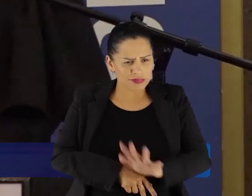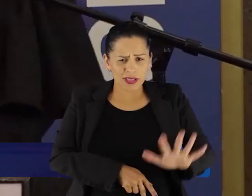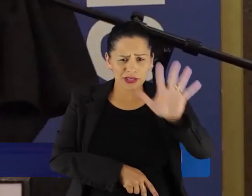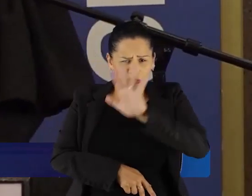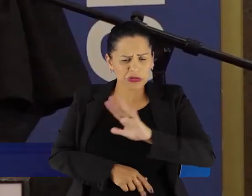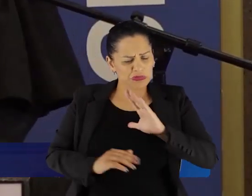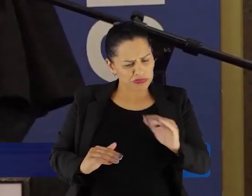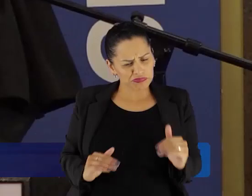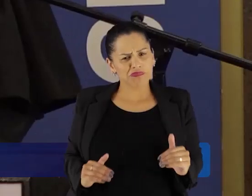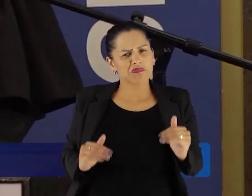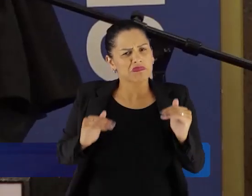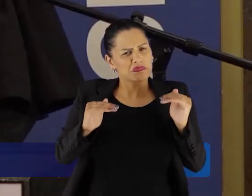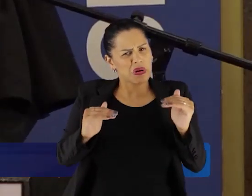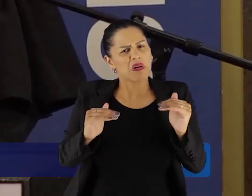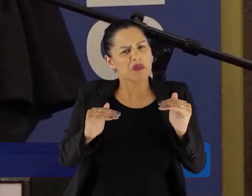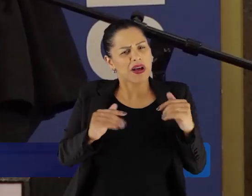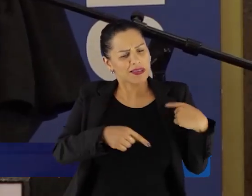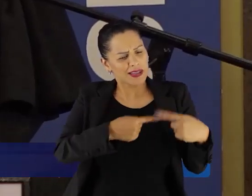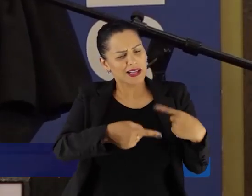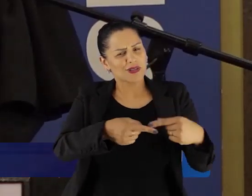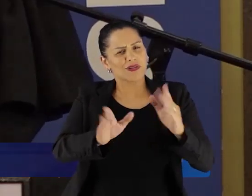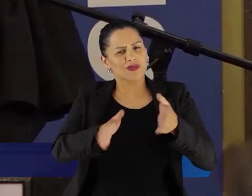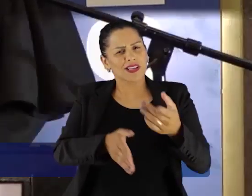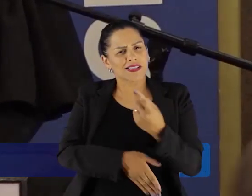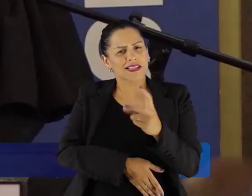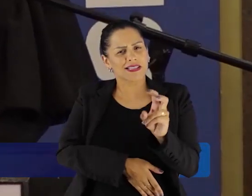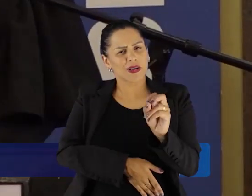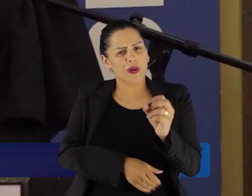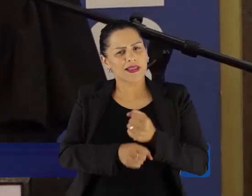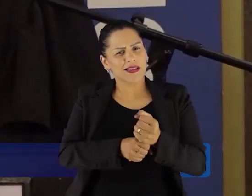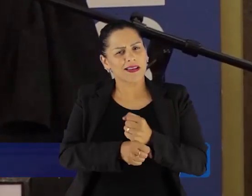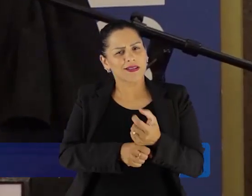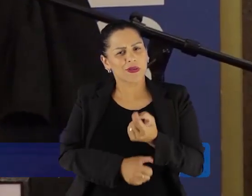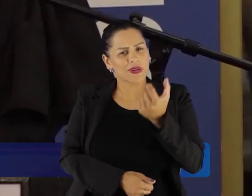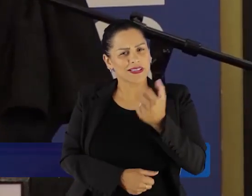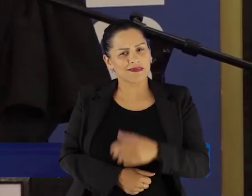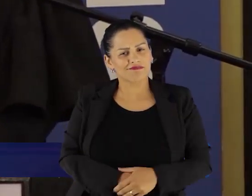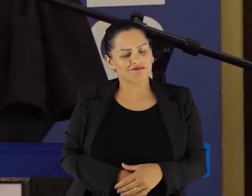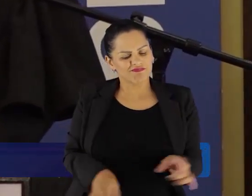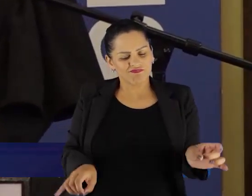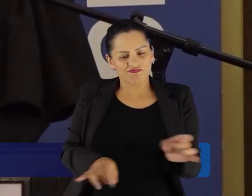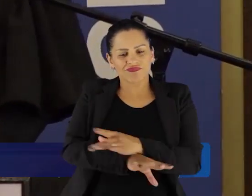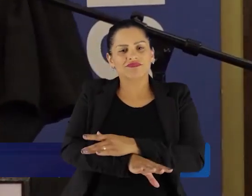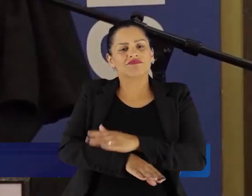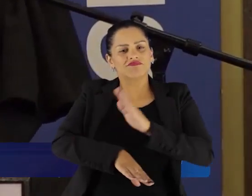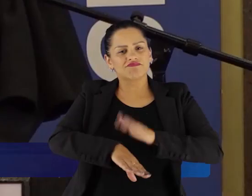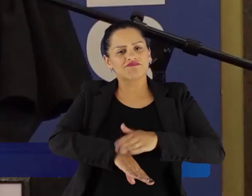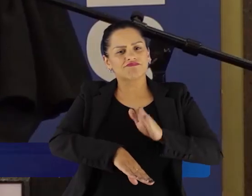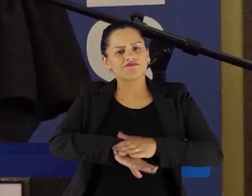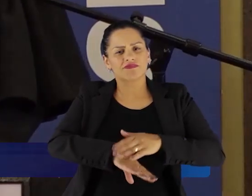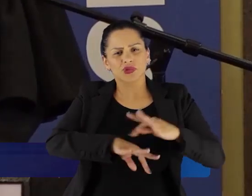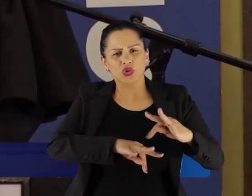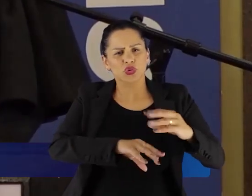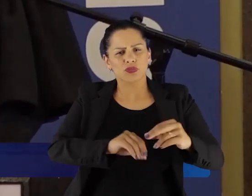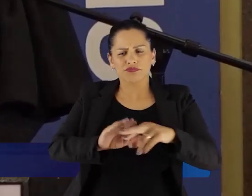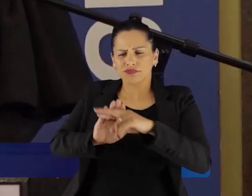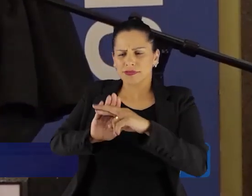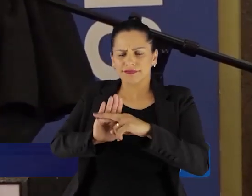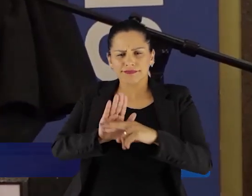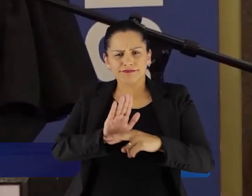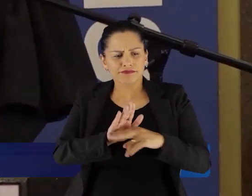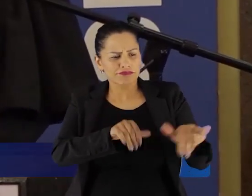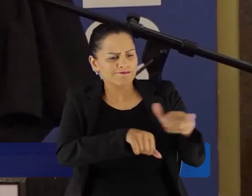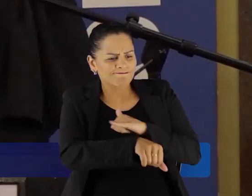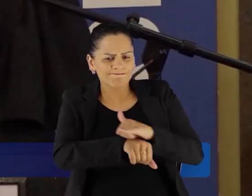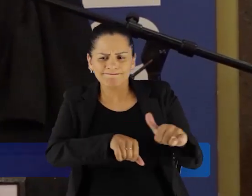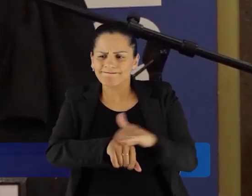suas tradições de quase 150 anos e prontamente foram adotadas todas as medidas necessárias